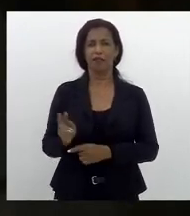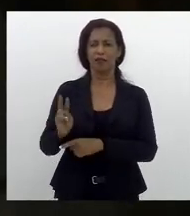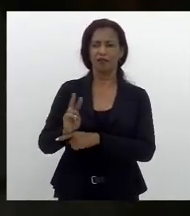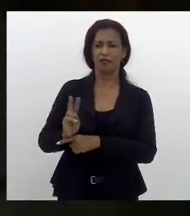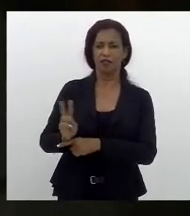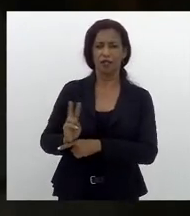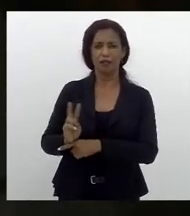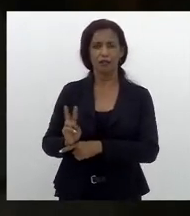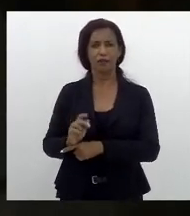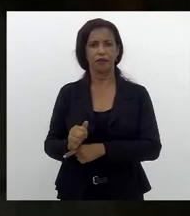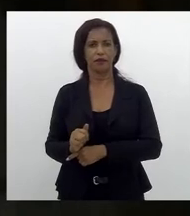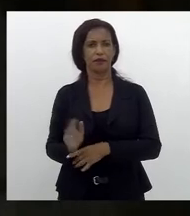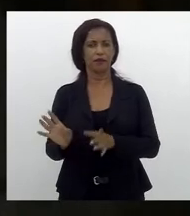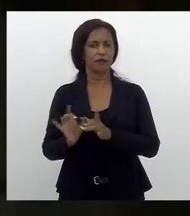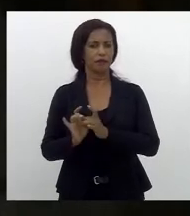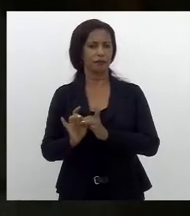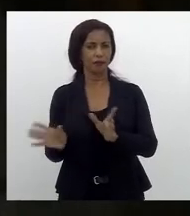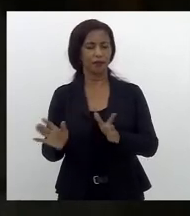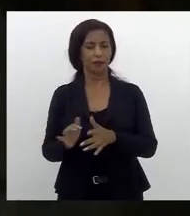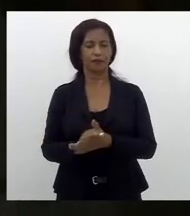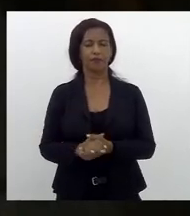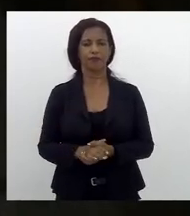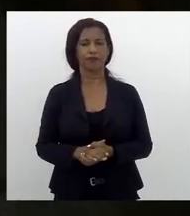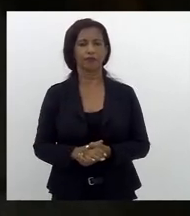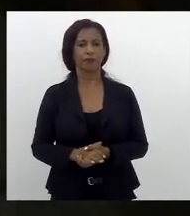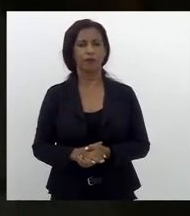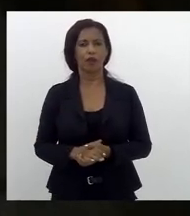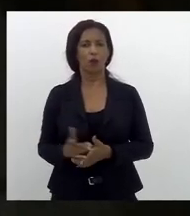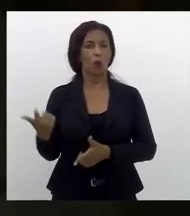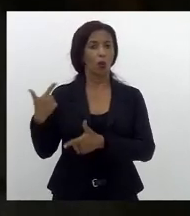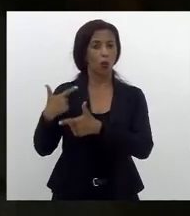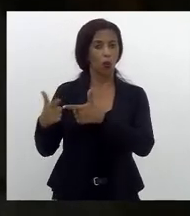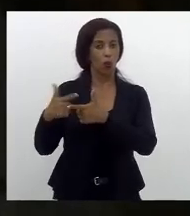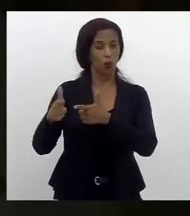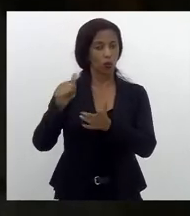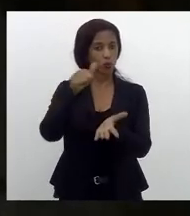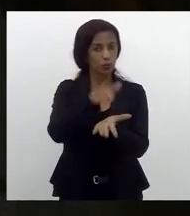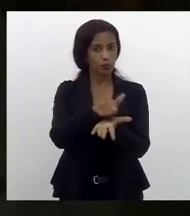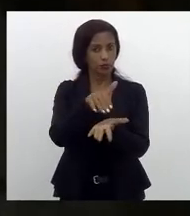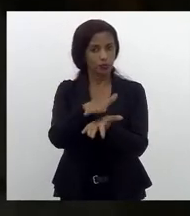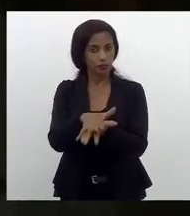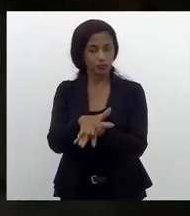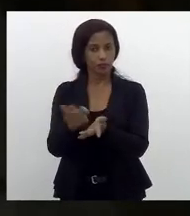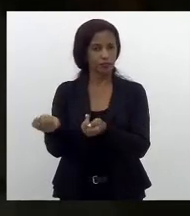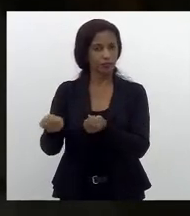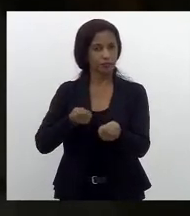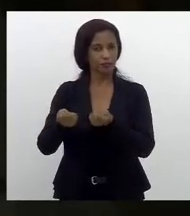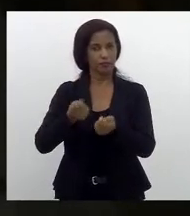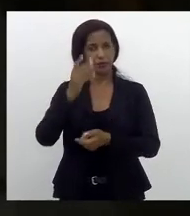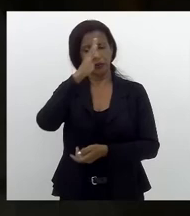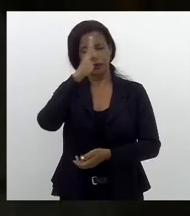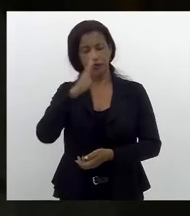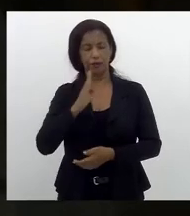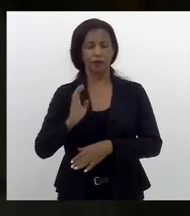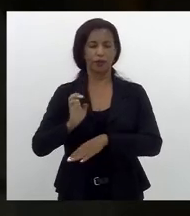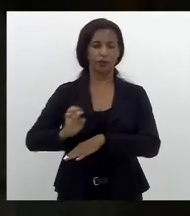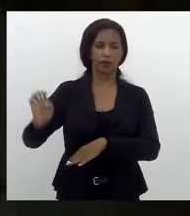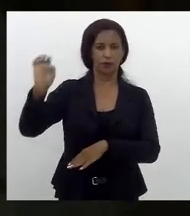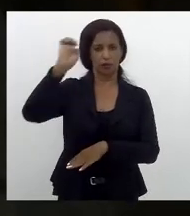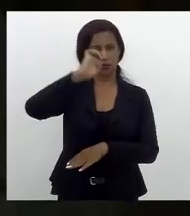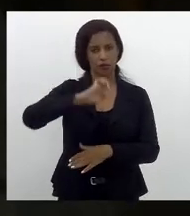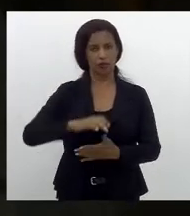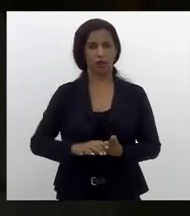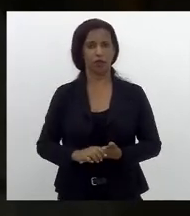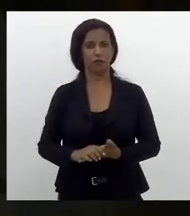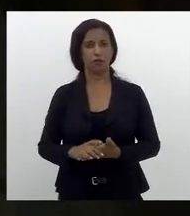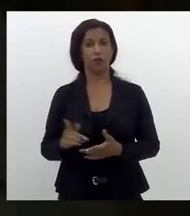fiscalista, uma agenda ultraliberal, com graves consequências para a economia brasileira, dos estados e